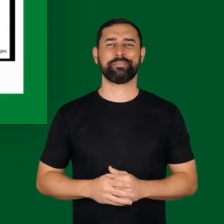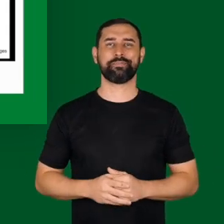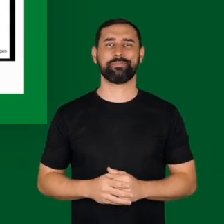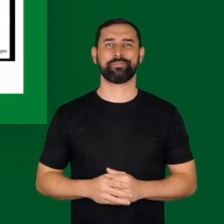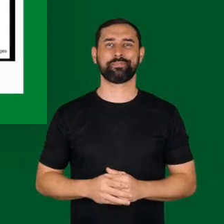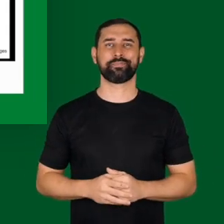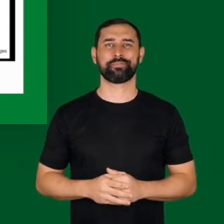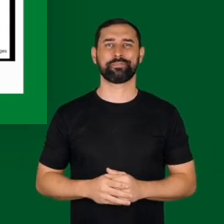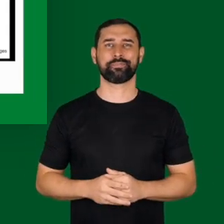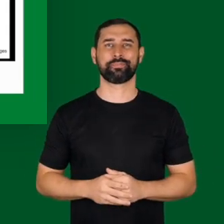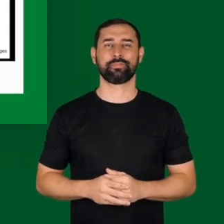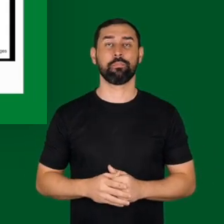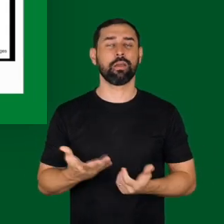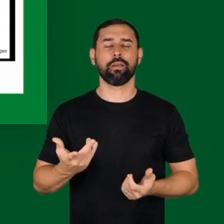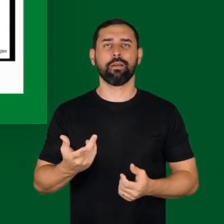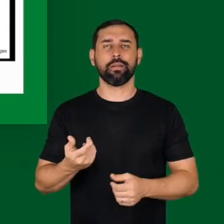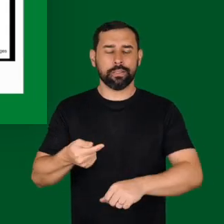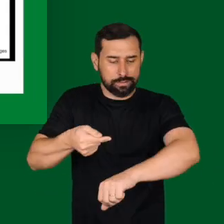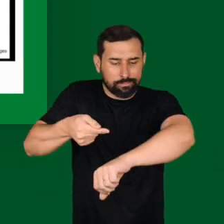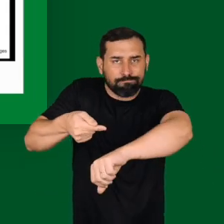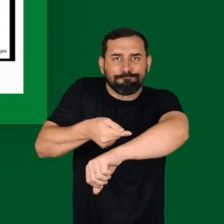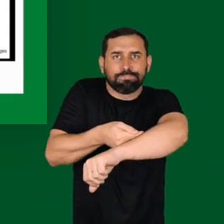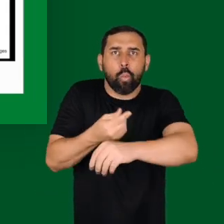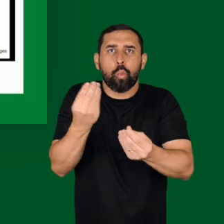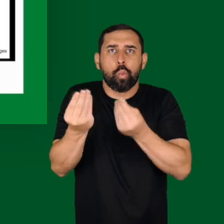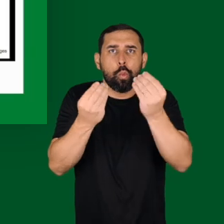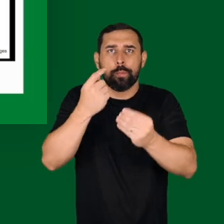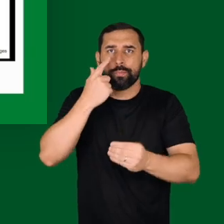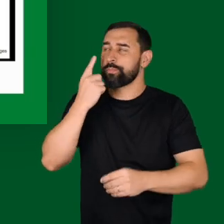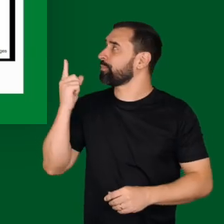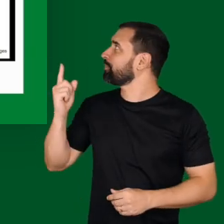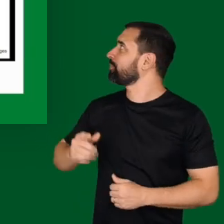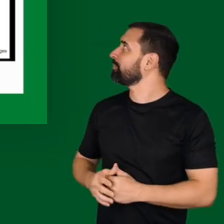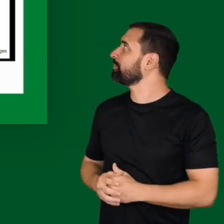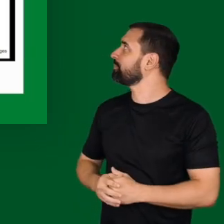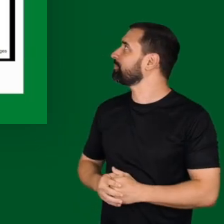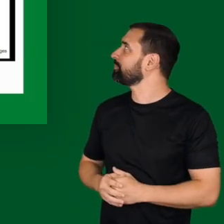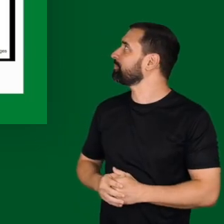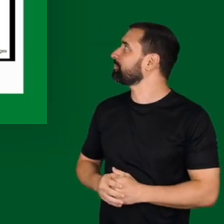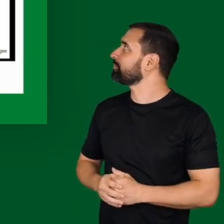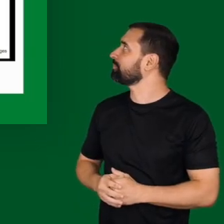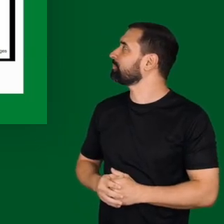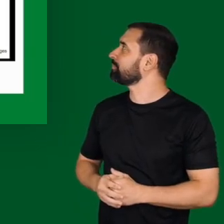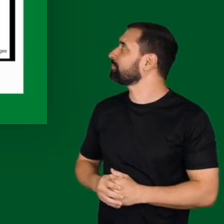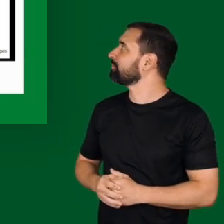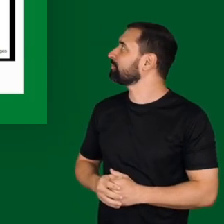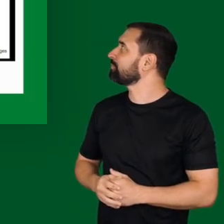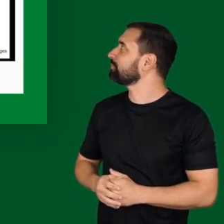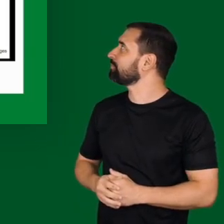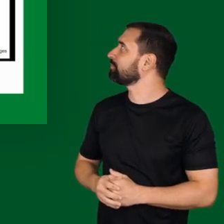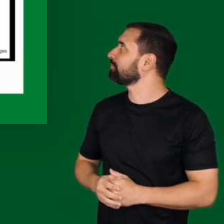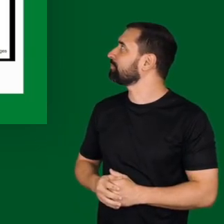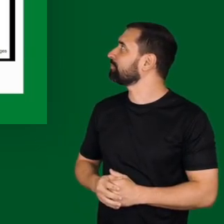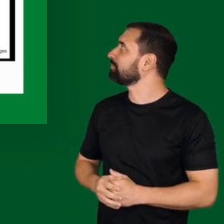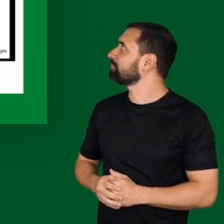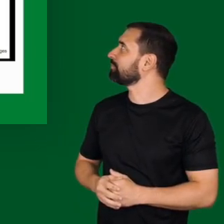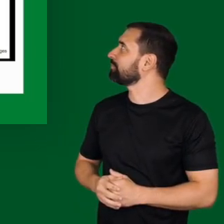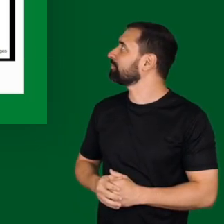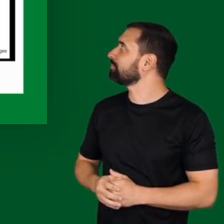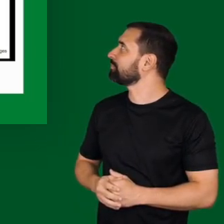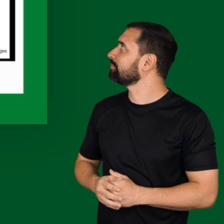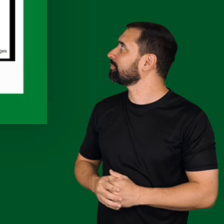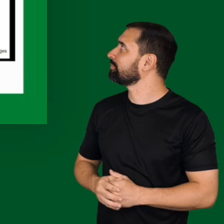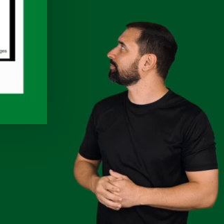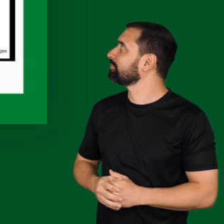Aqui, esquematizando, né, mais uma vez, a aplicação aqui na região mais posterior do braço, na região lateral da coxa